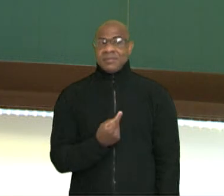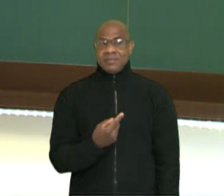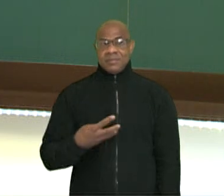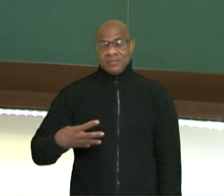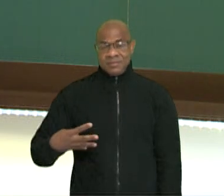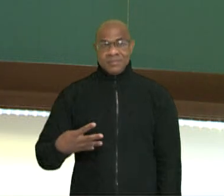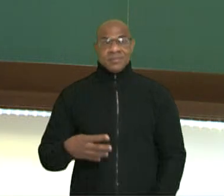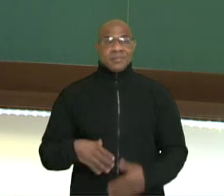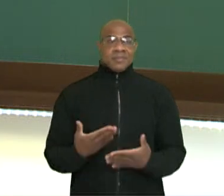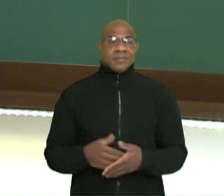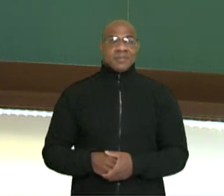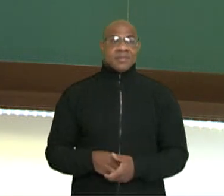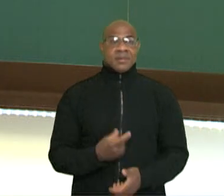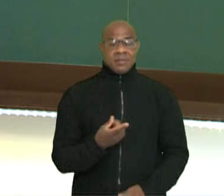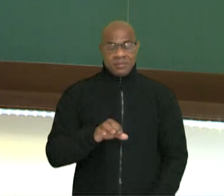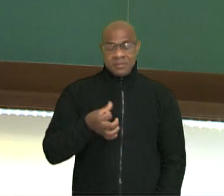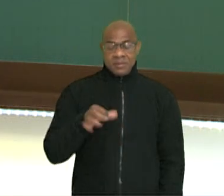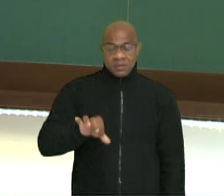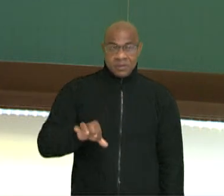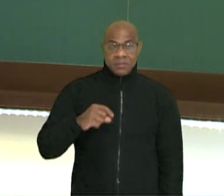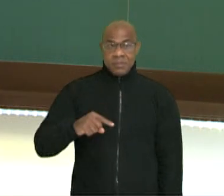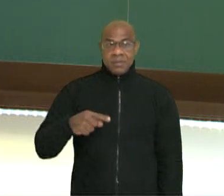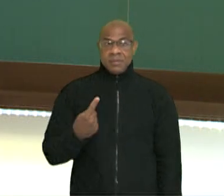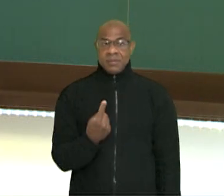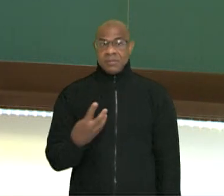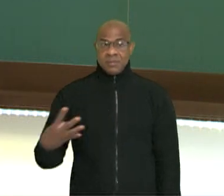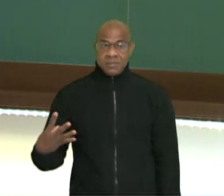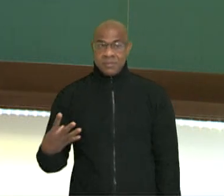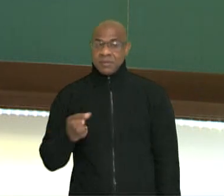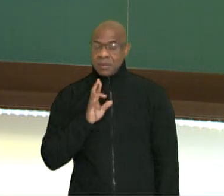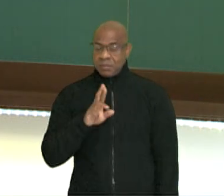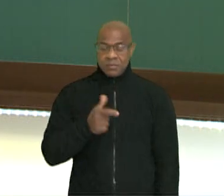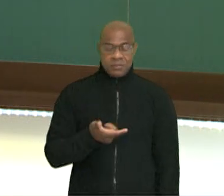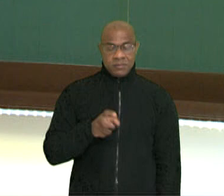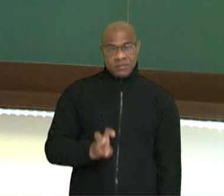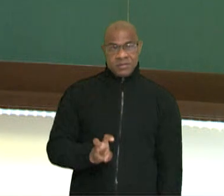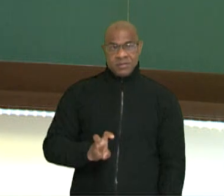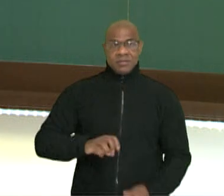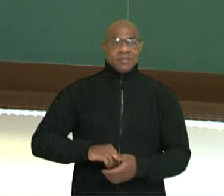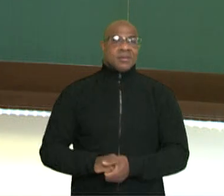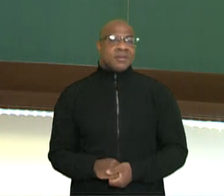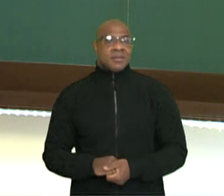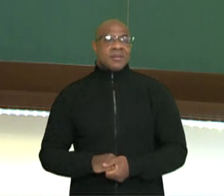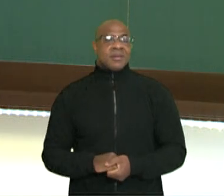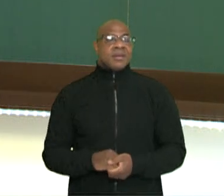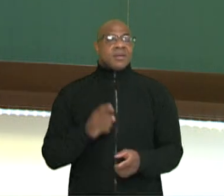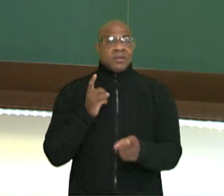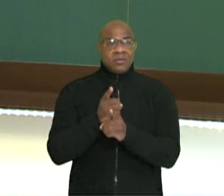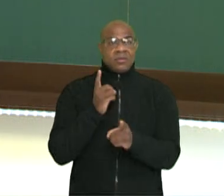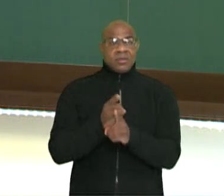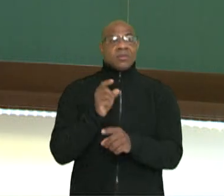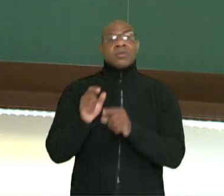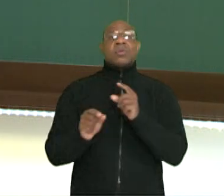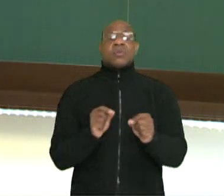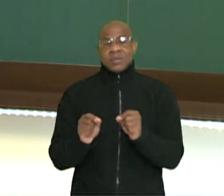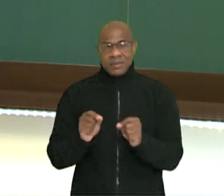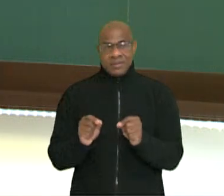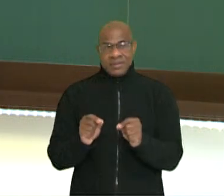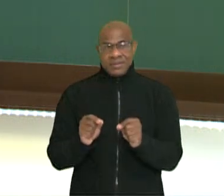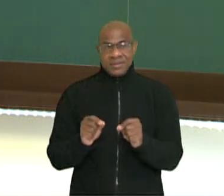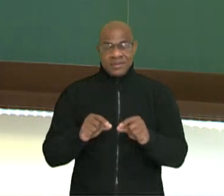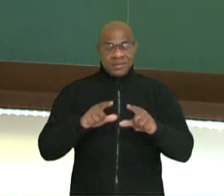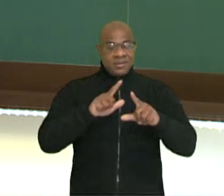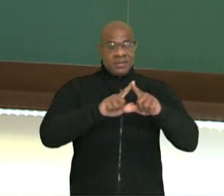bom? 169 menos 144 dá 25. Então, acabamos de encontrar que o delta é